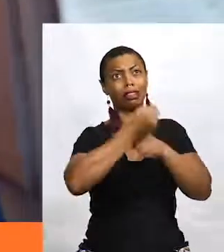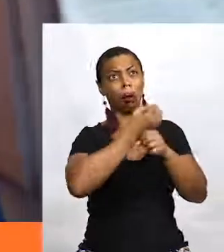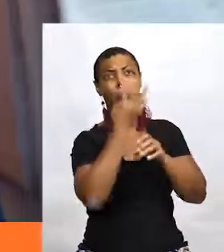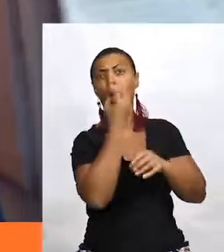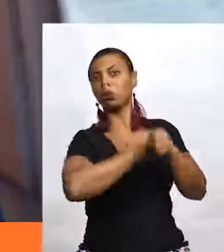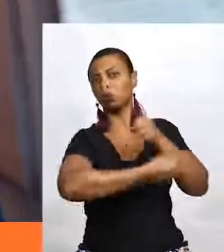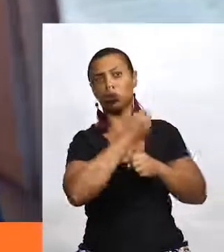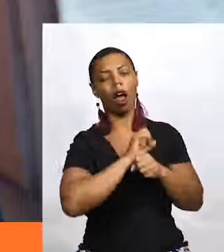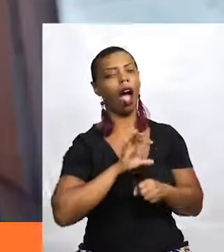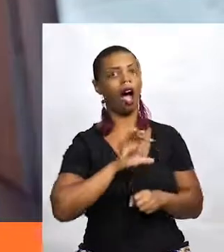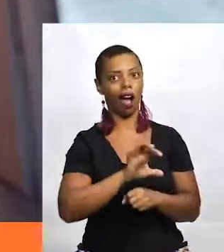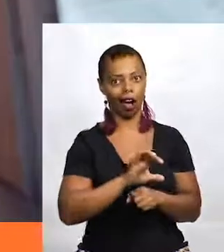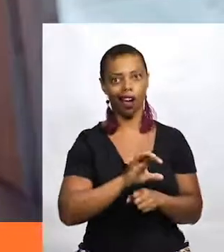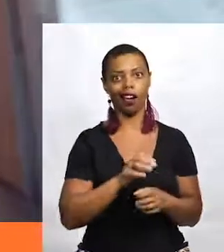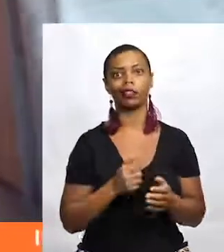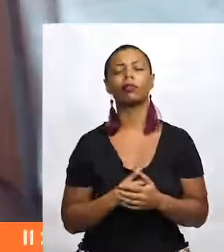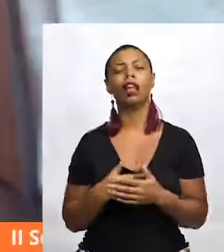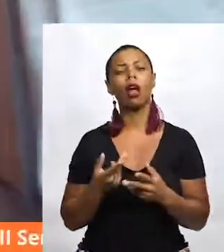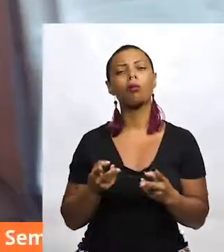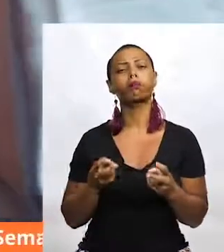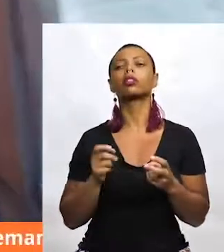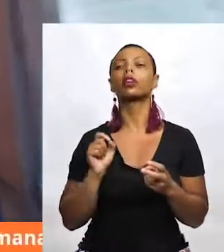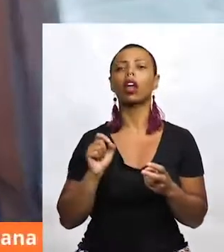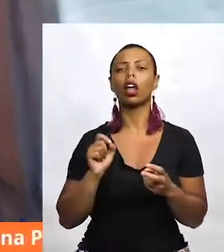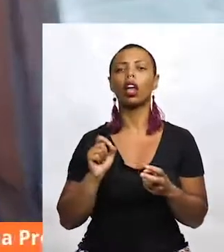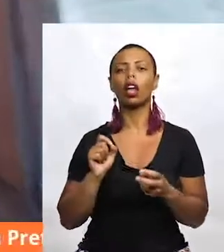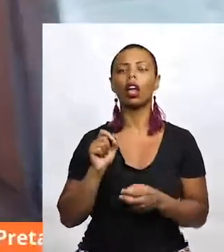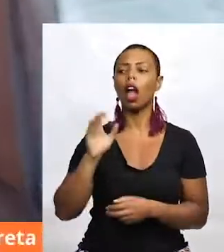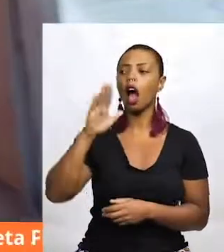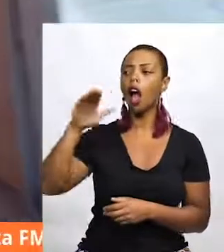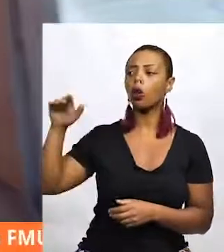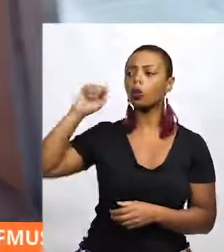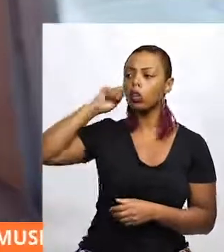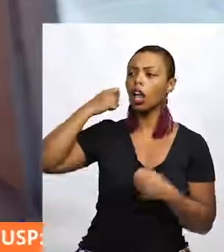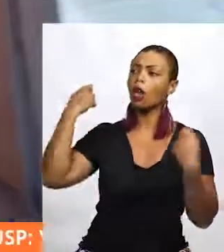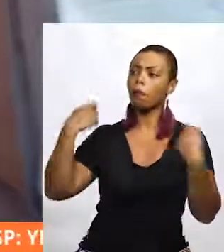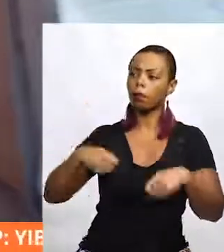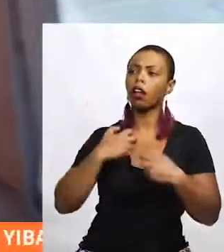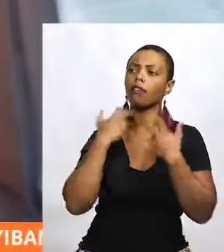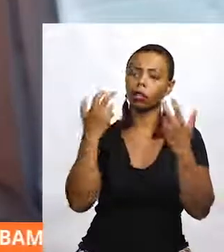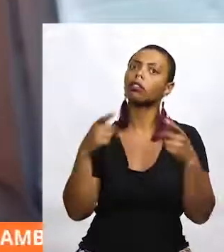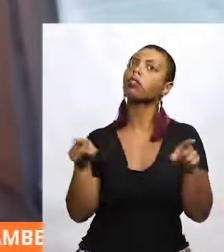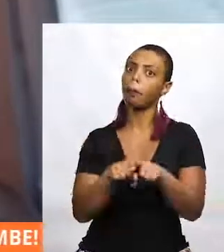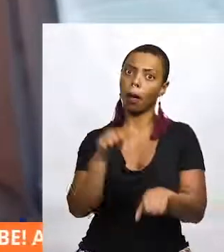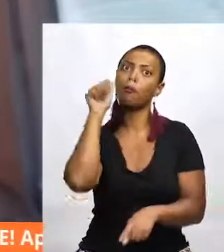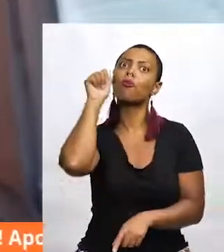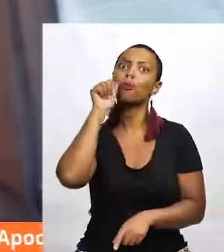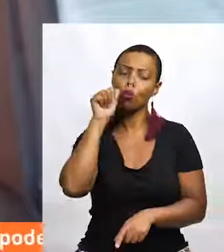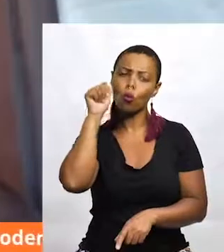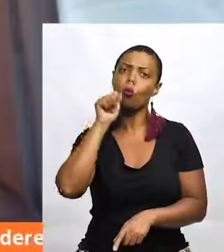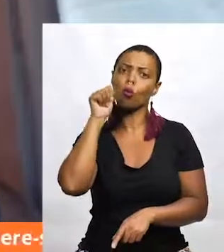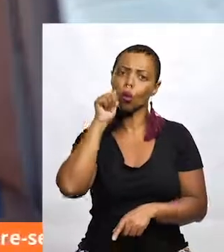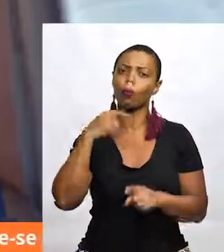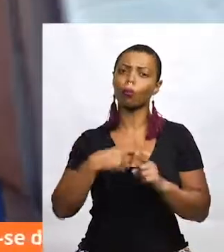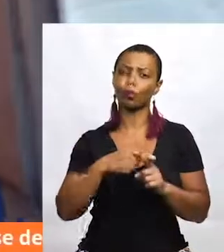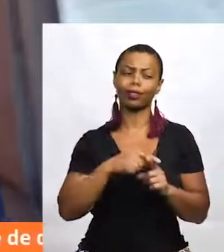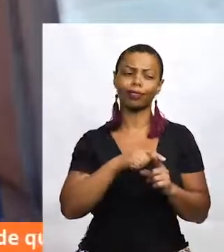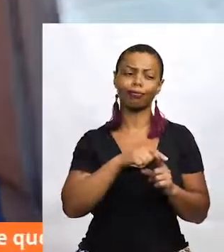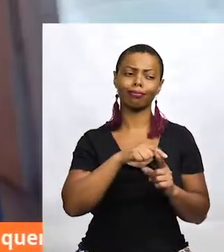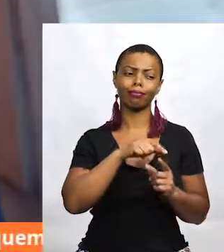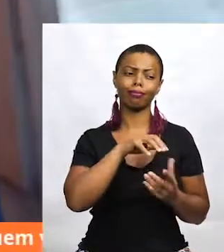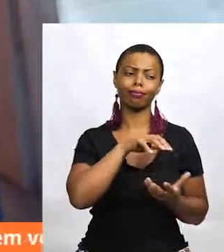que eu percebi é que os alunos negros precisariam ter voz. E mulheres também, porque a geologia é um universo à